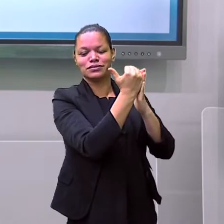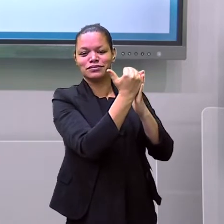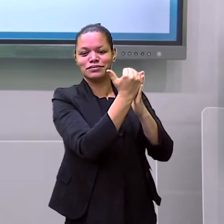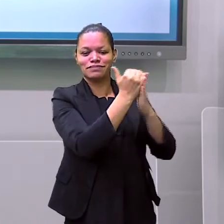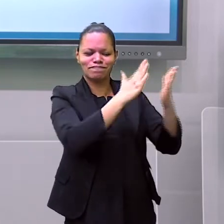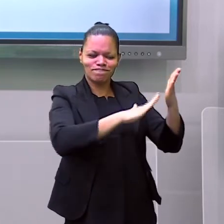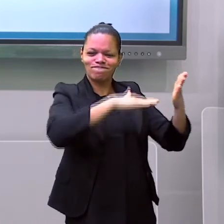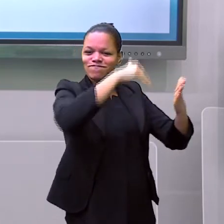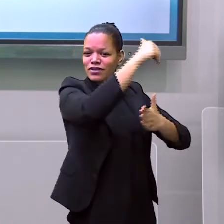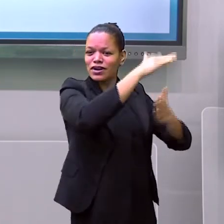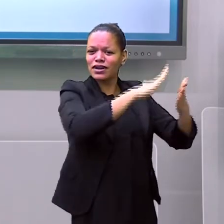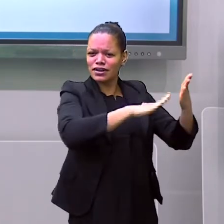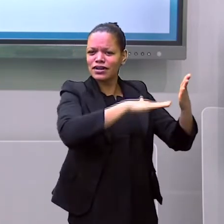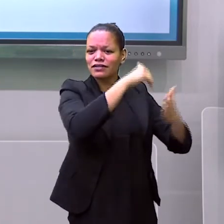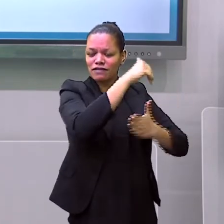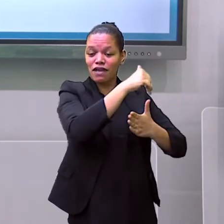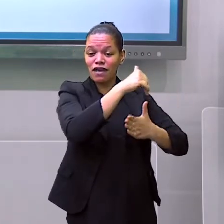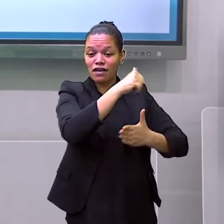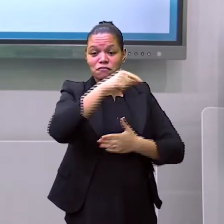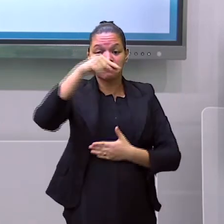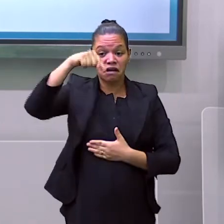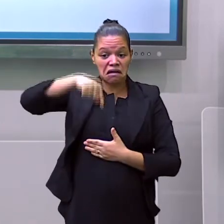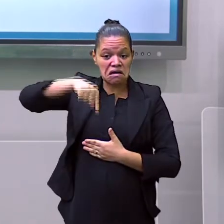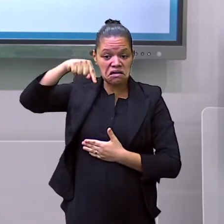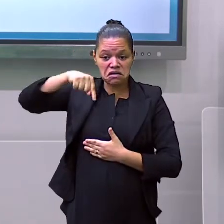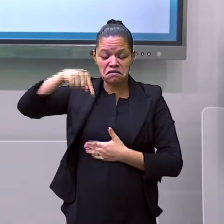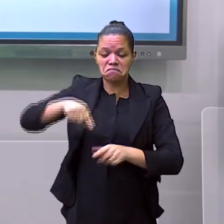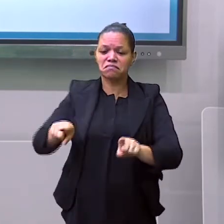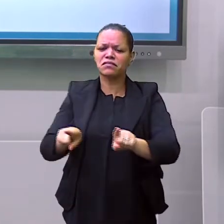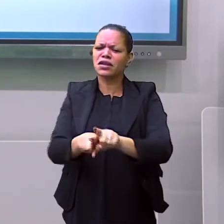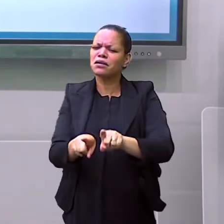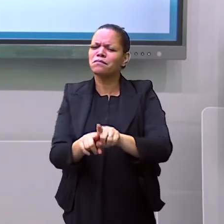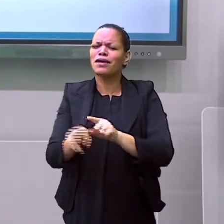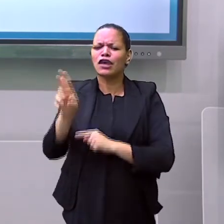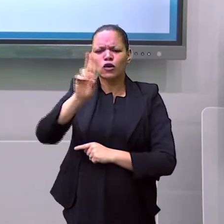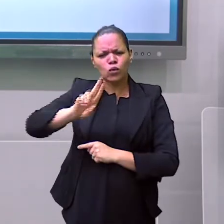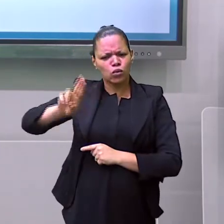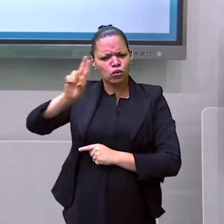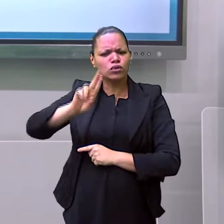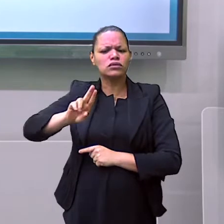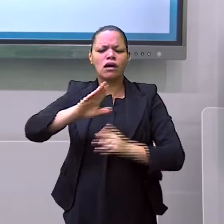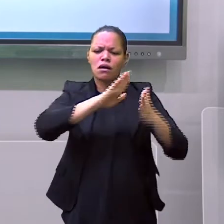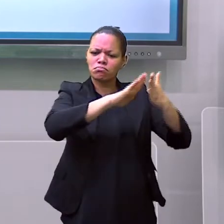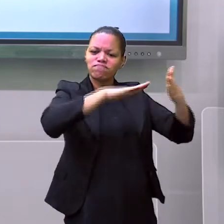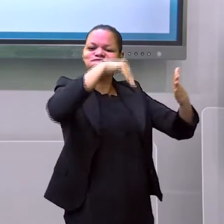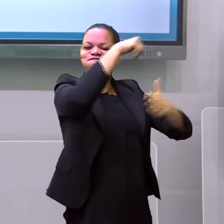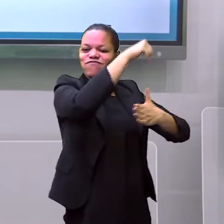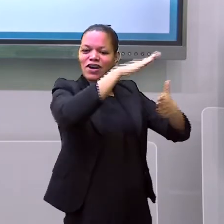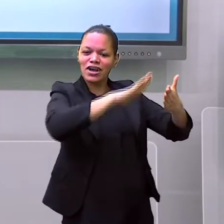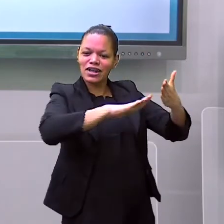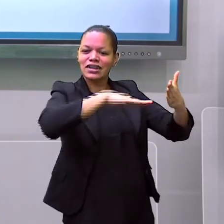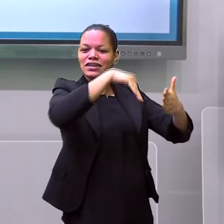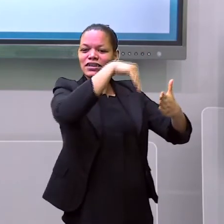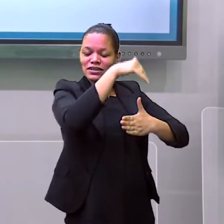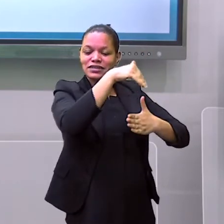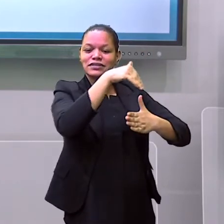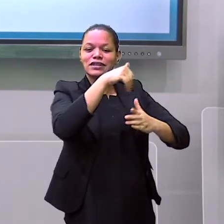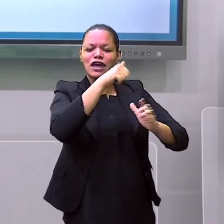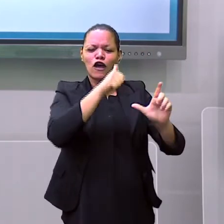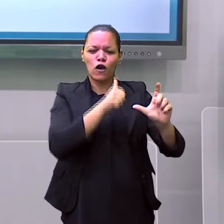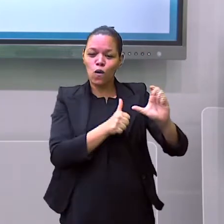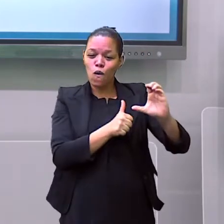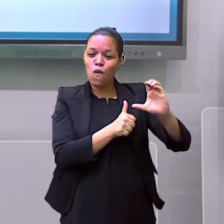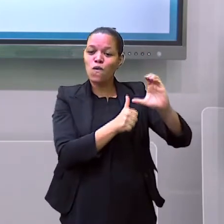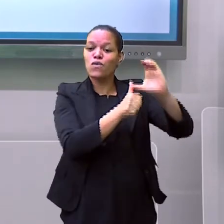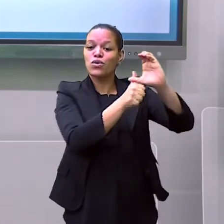mundo, incluindo o Brasil. Então aqui nós utilizamos este calendário. Ele é chamado de calendário